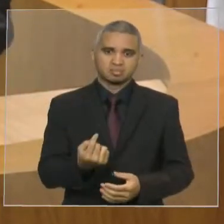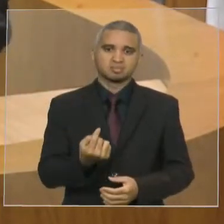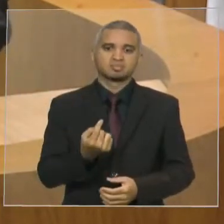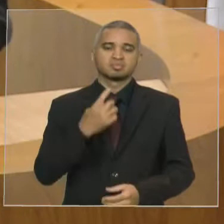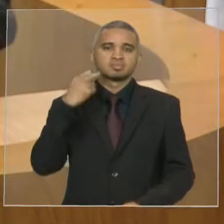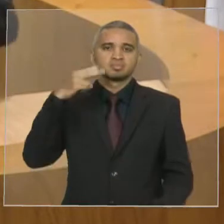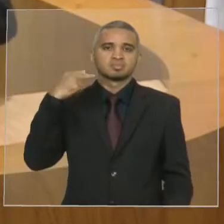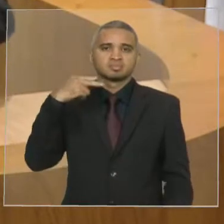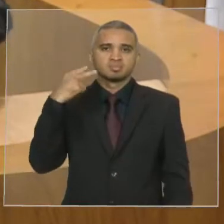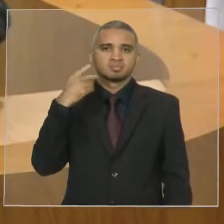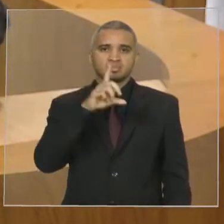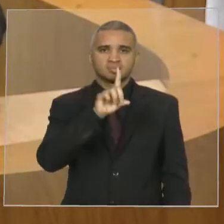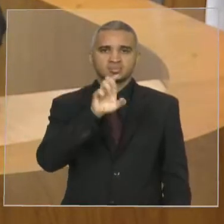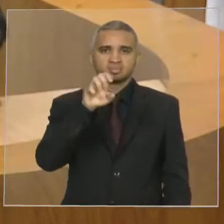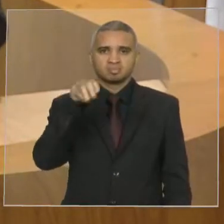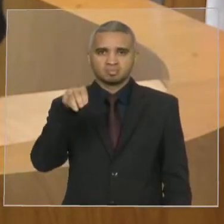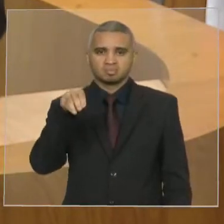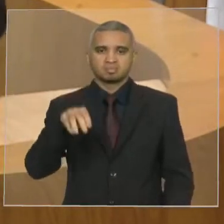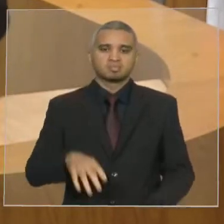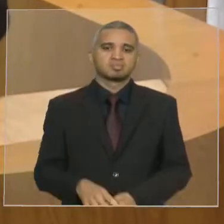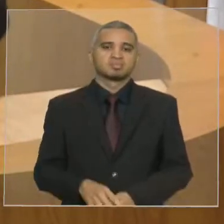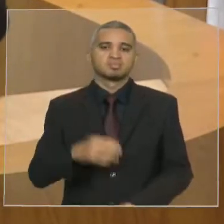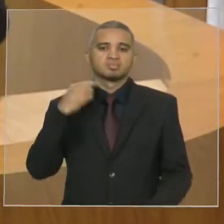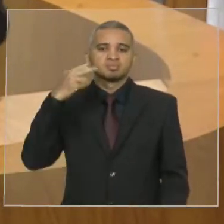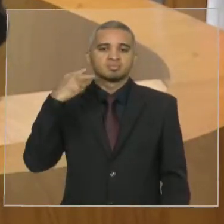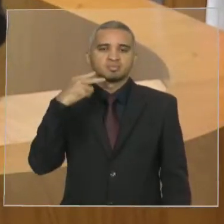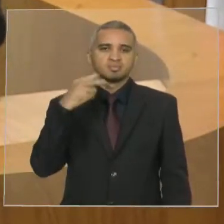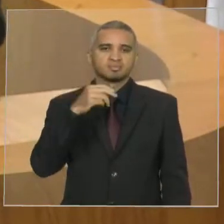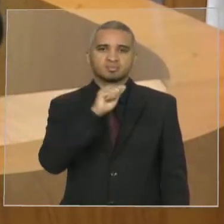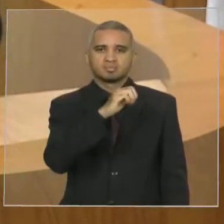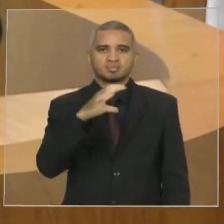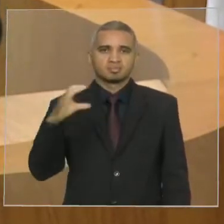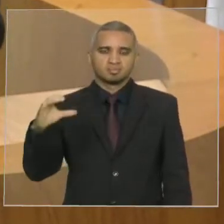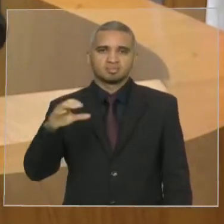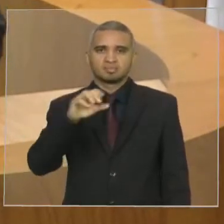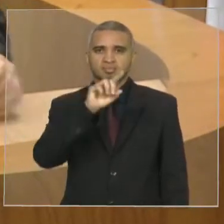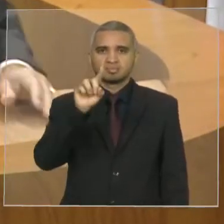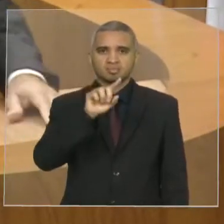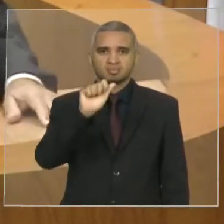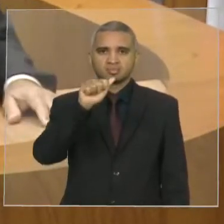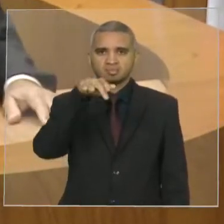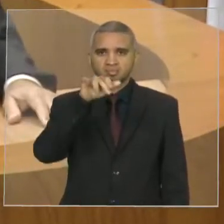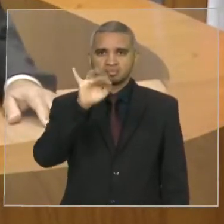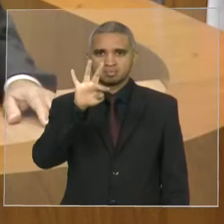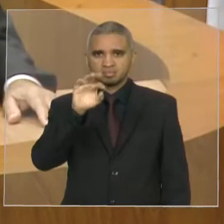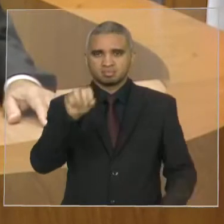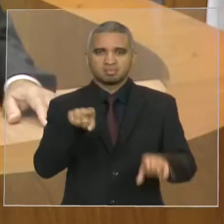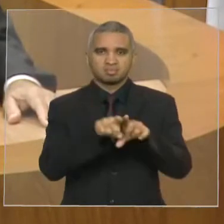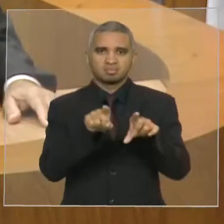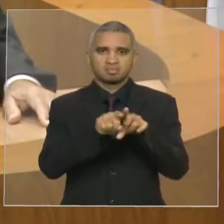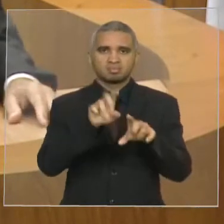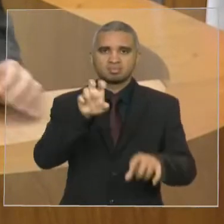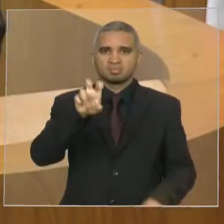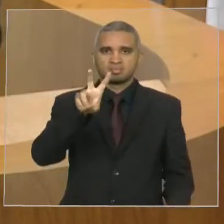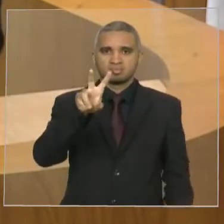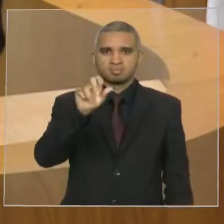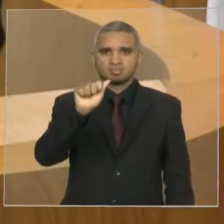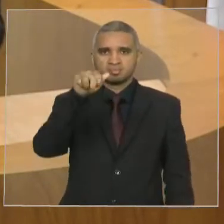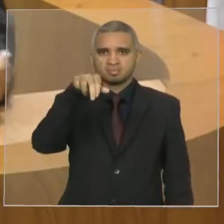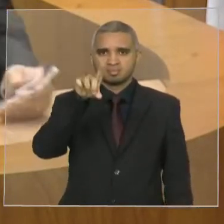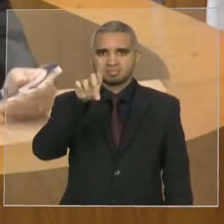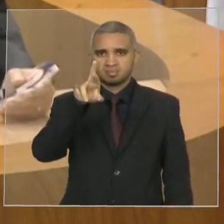Democratas, vereadores de Açailândia, vereador Zelito e vereador Evandro, de Açailândia,